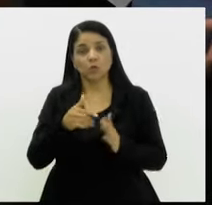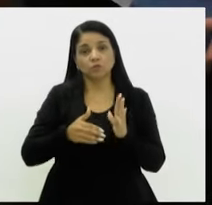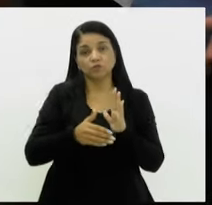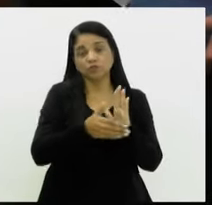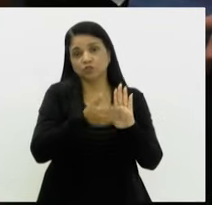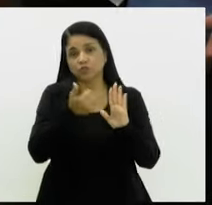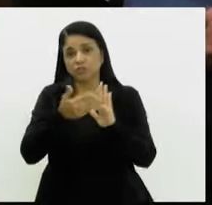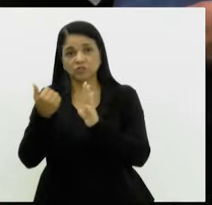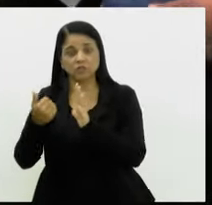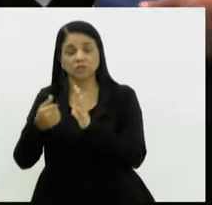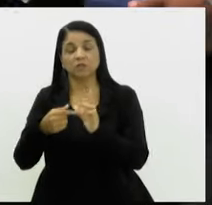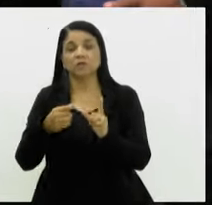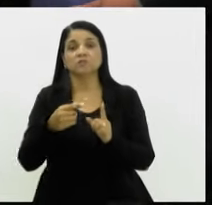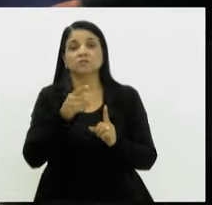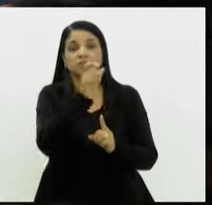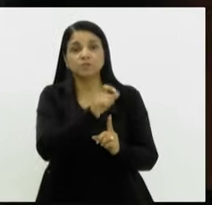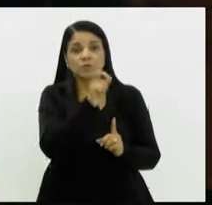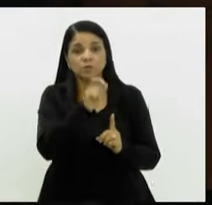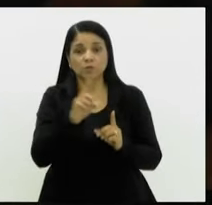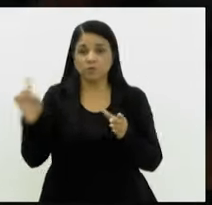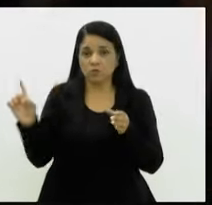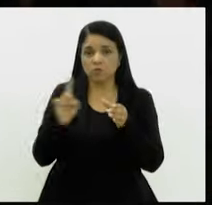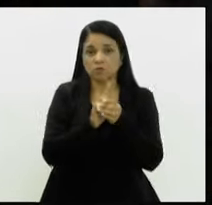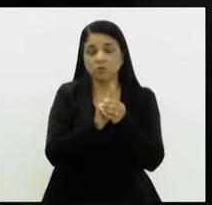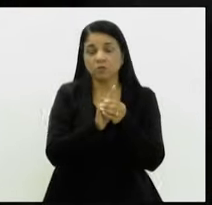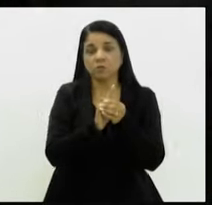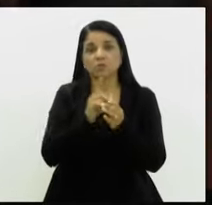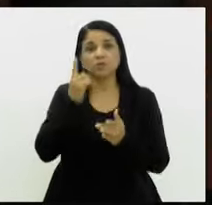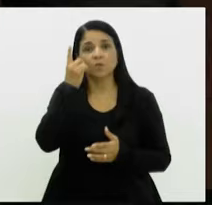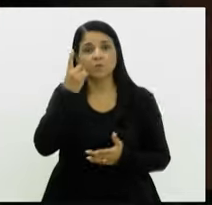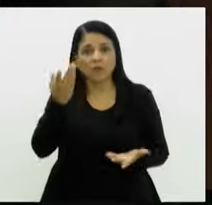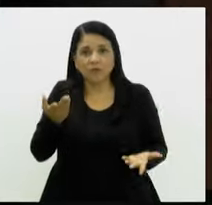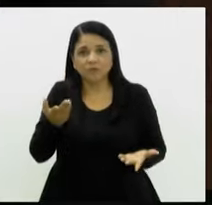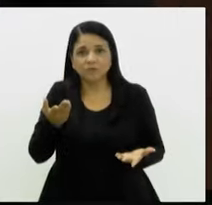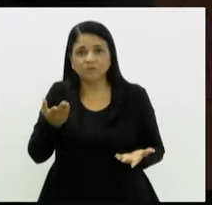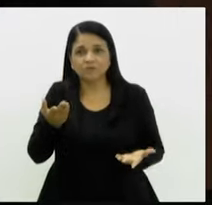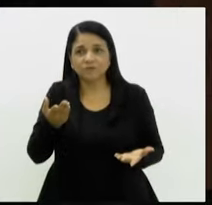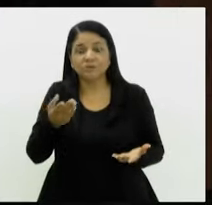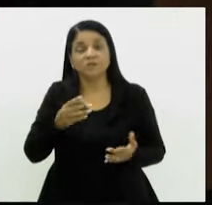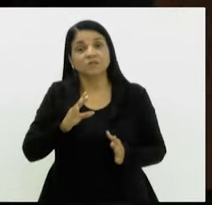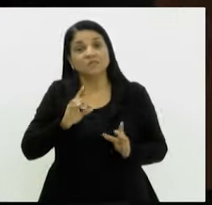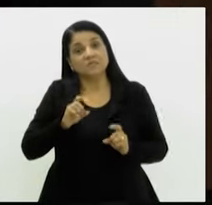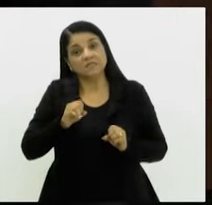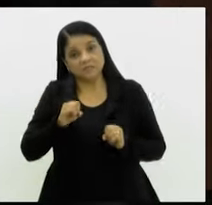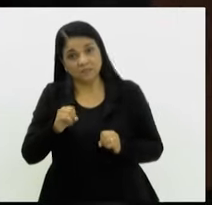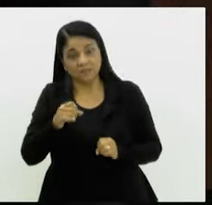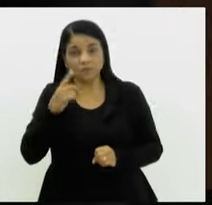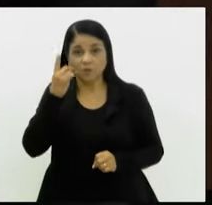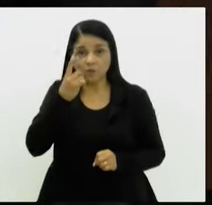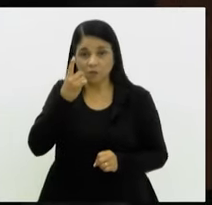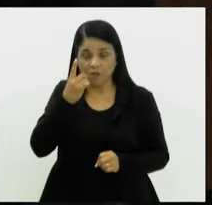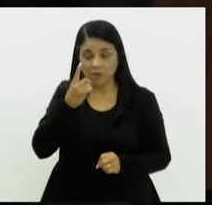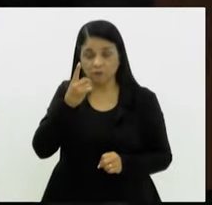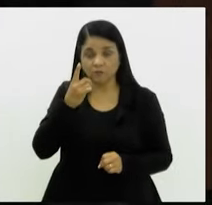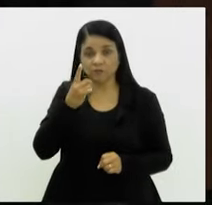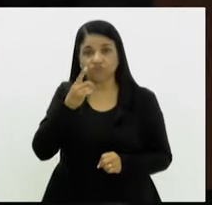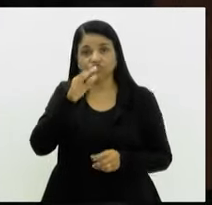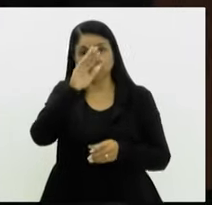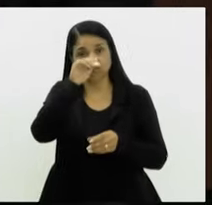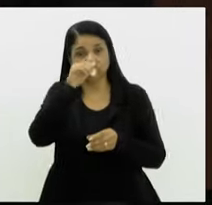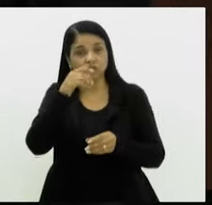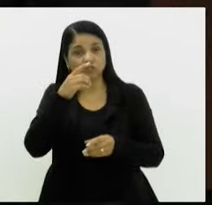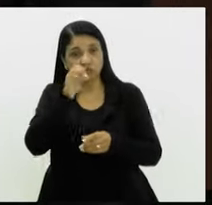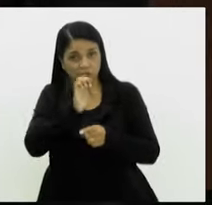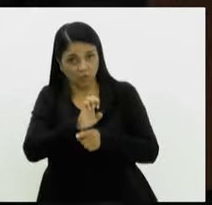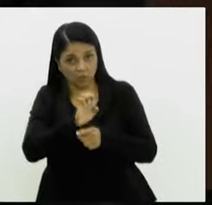que ali estavam e incluímos um deputado. Ora, se um deputado estadual eleito pelo povo, onde a